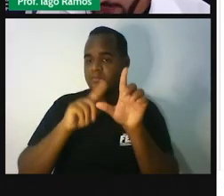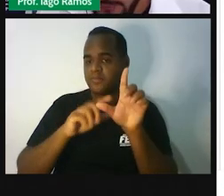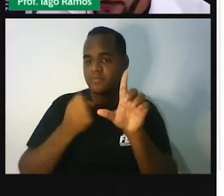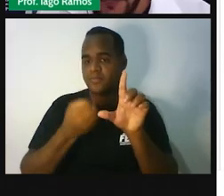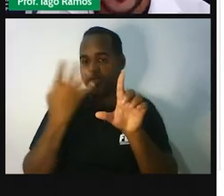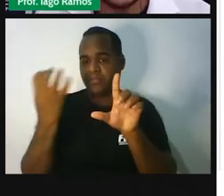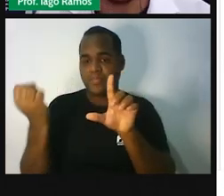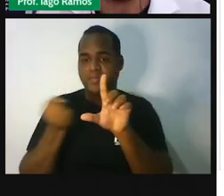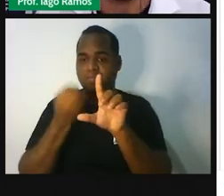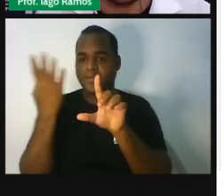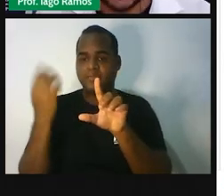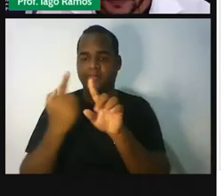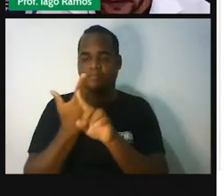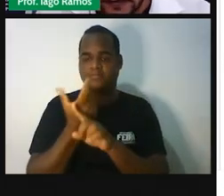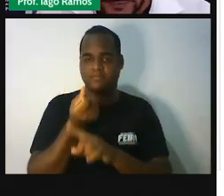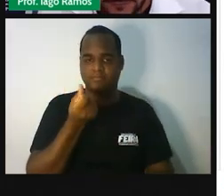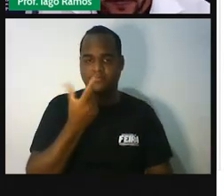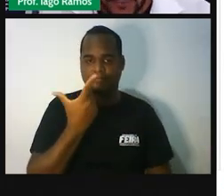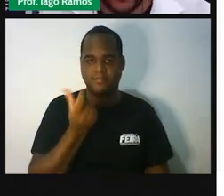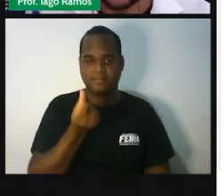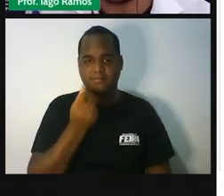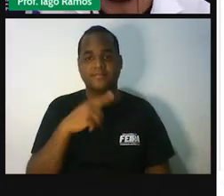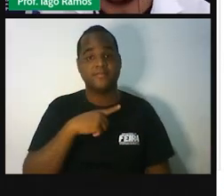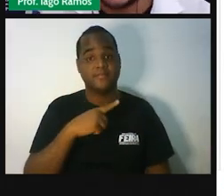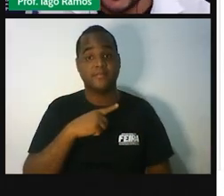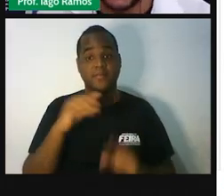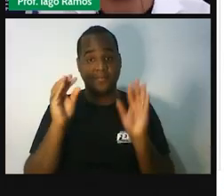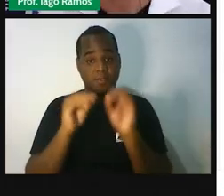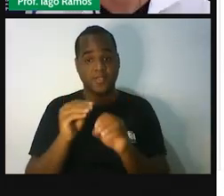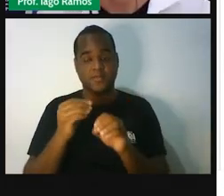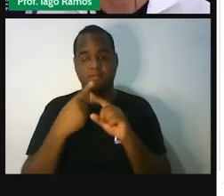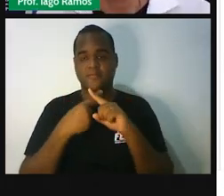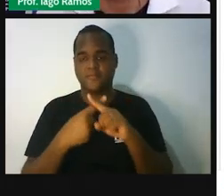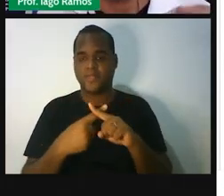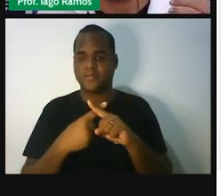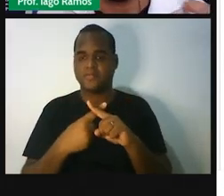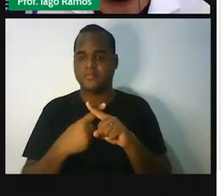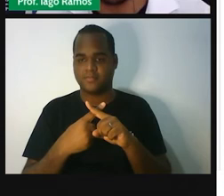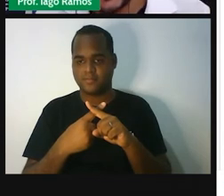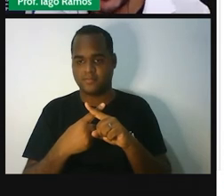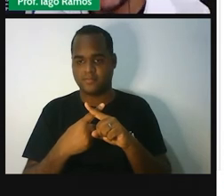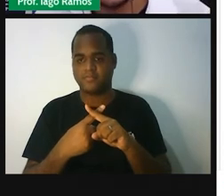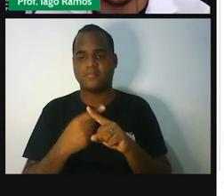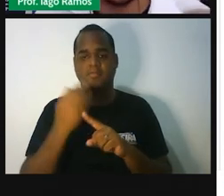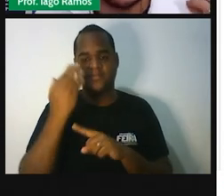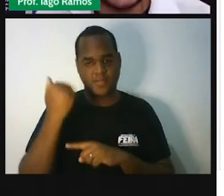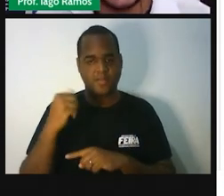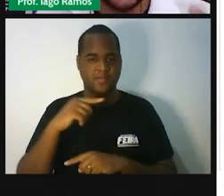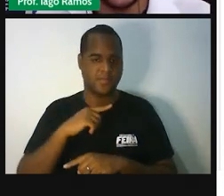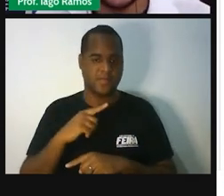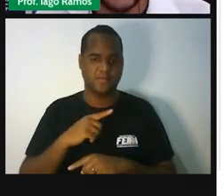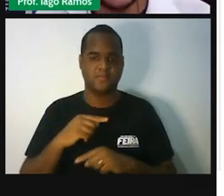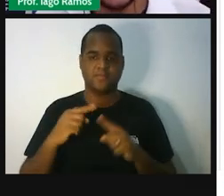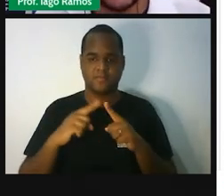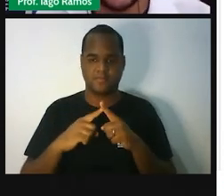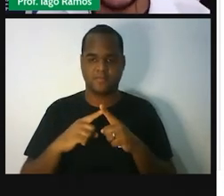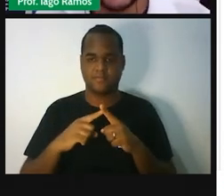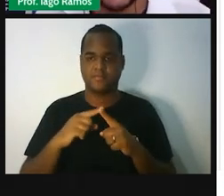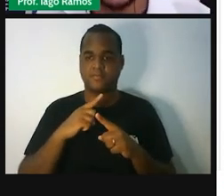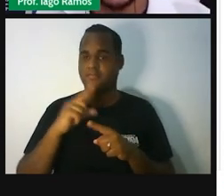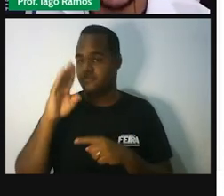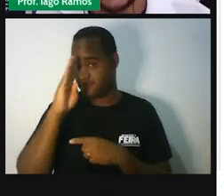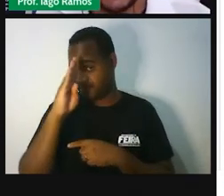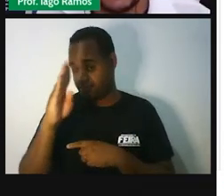escolher? 26. Já vamos colocar vezes, porque a gente sabe que vai ter que multiplicar pelo princípio fundamental